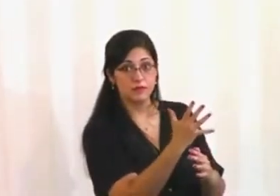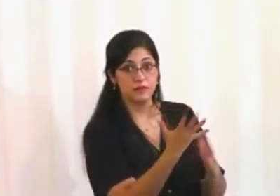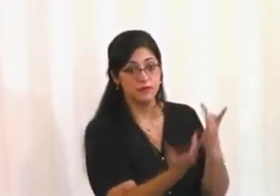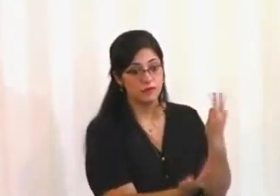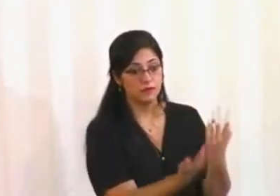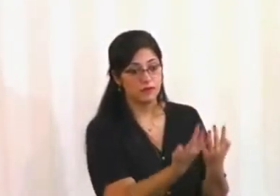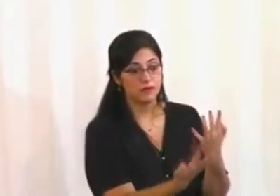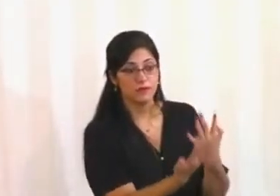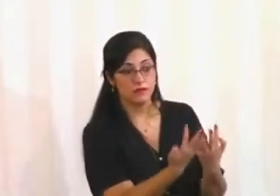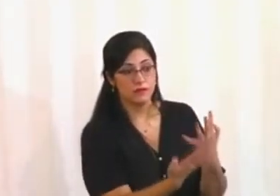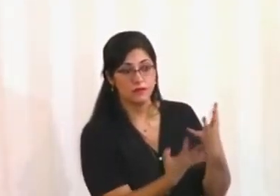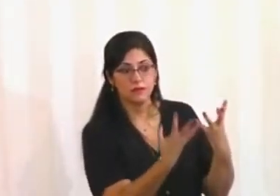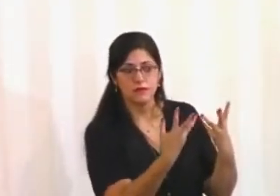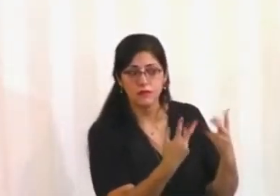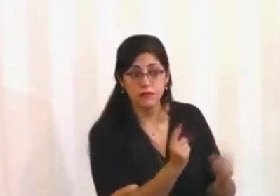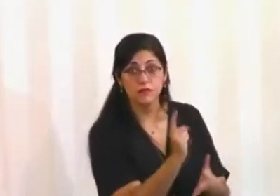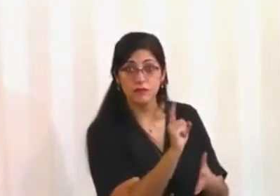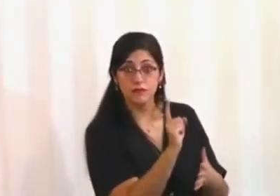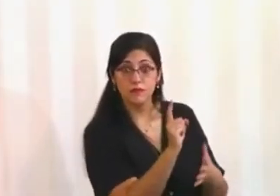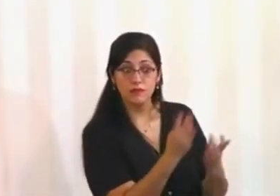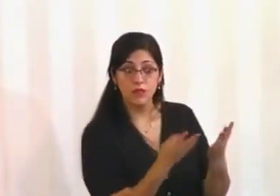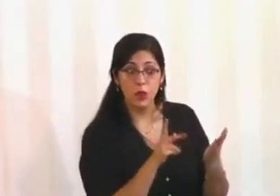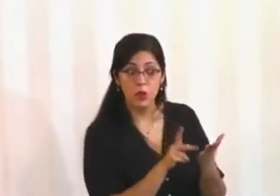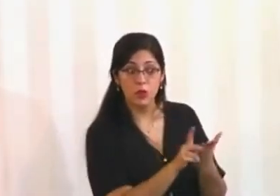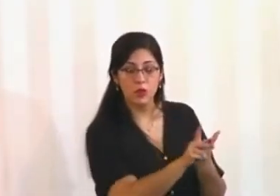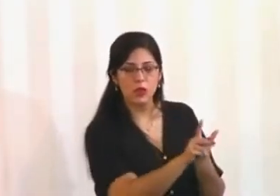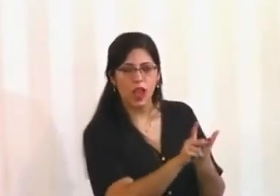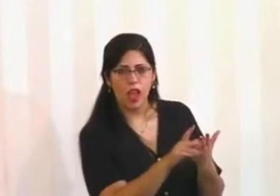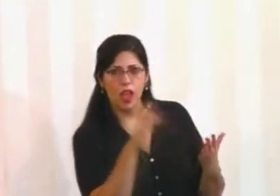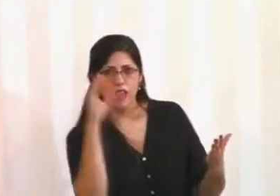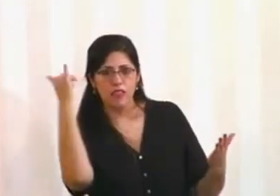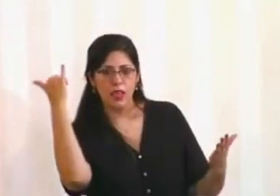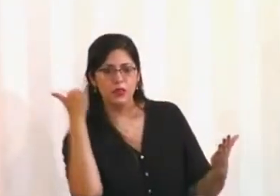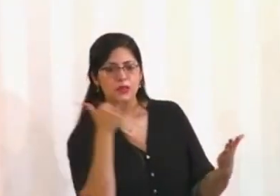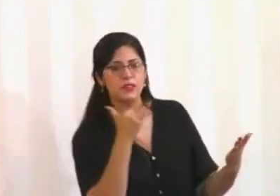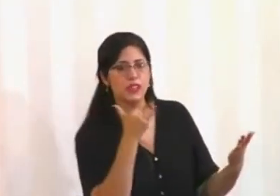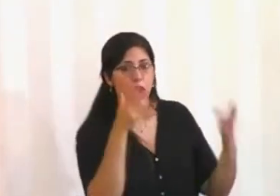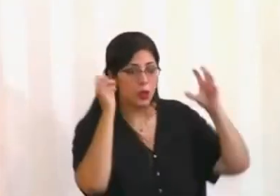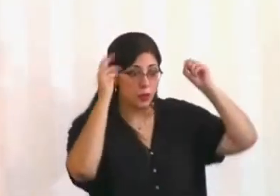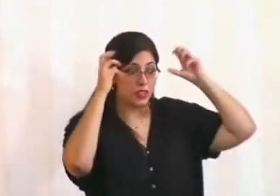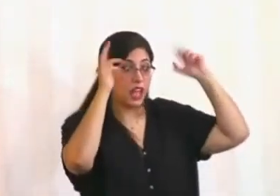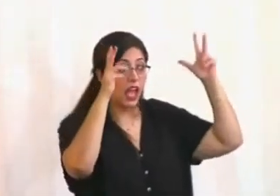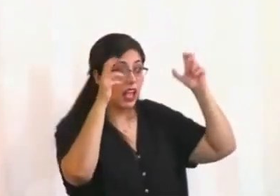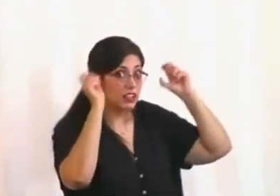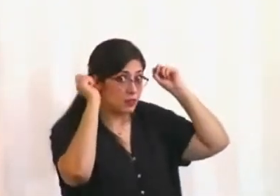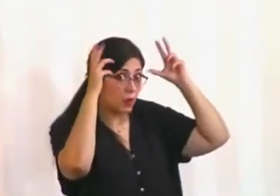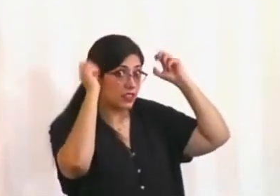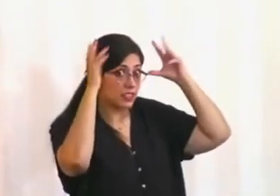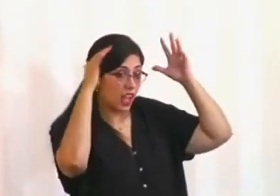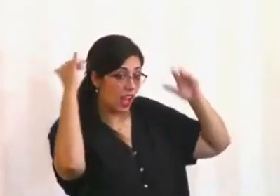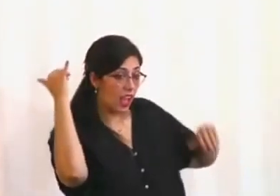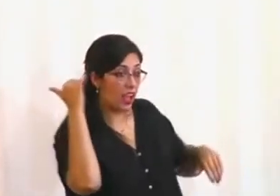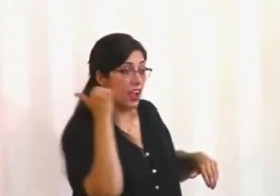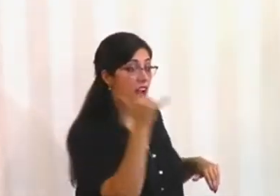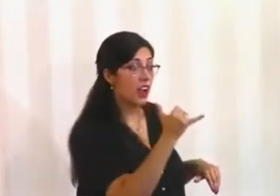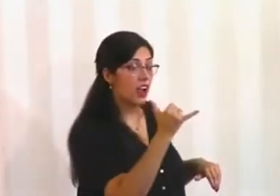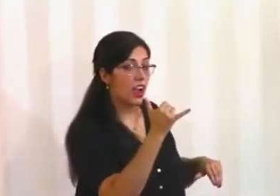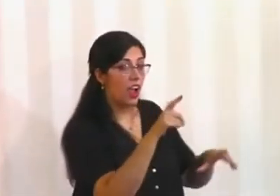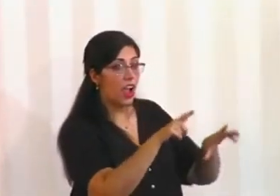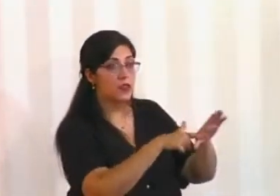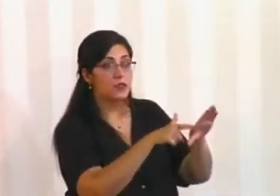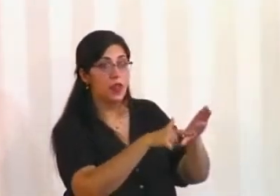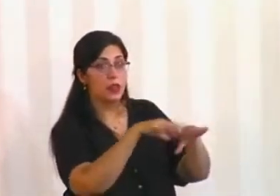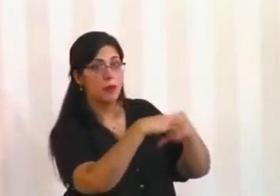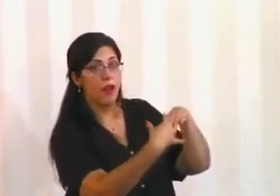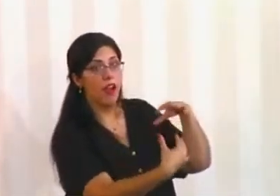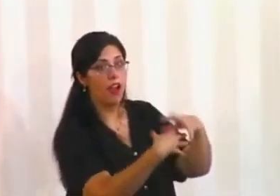fogo, e não acaba, e ele vai se aproximando, até que Deus diz para Moisés: não te aproximes, tira a sandália dos teus pés, porque esse